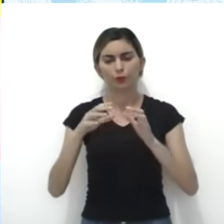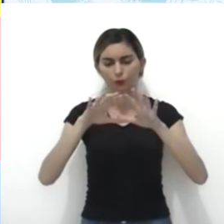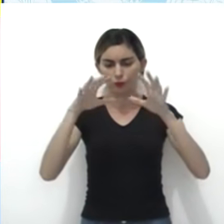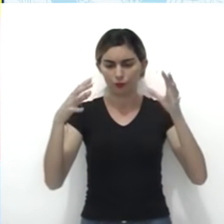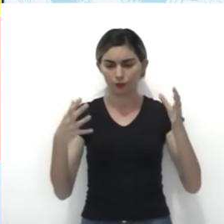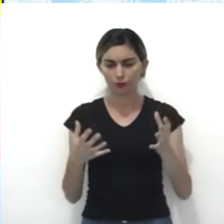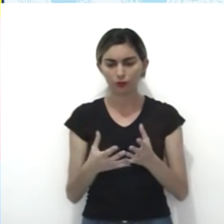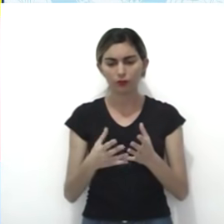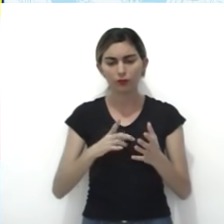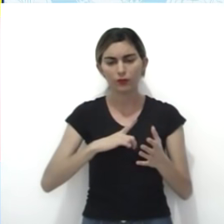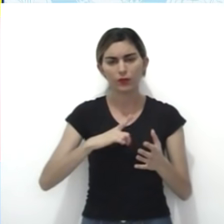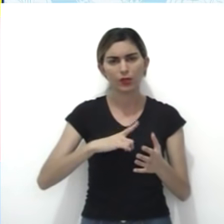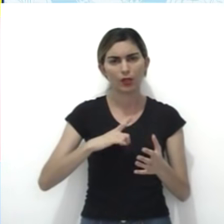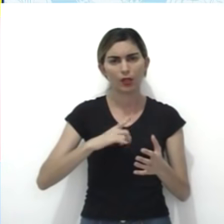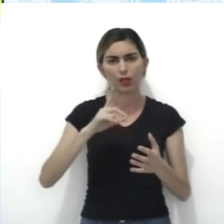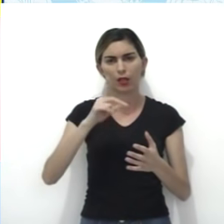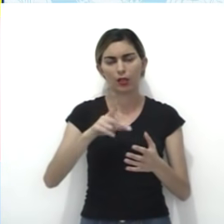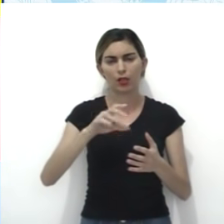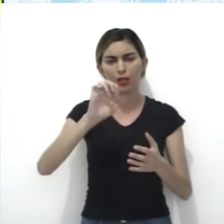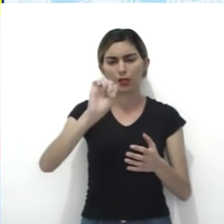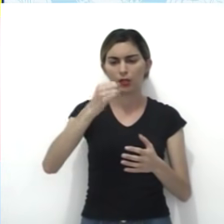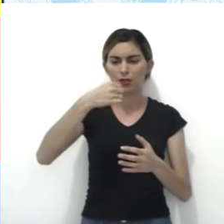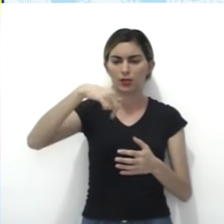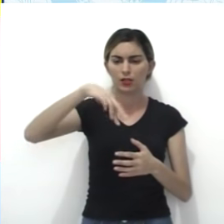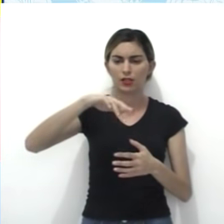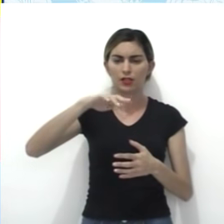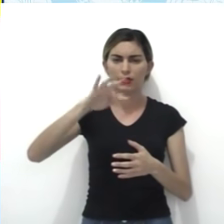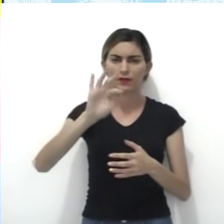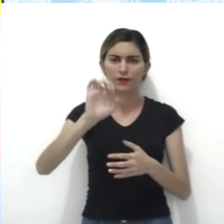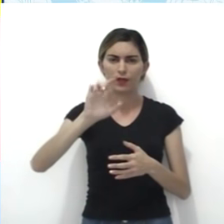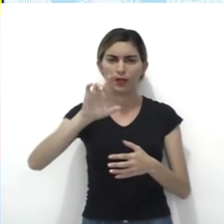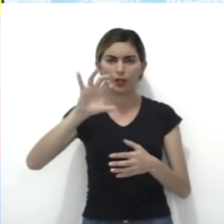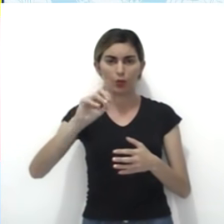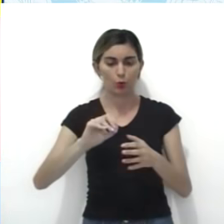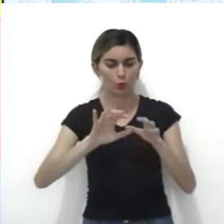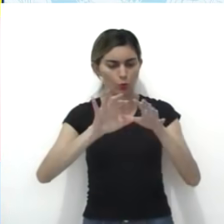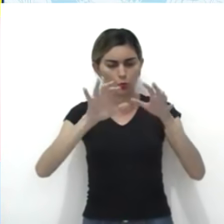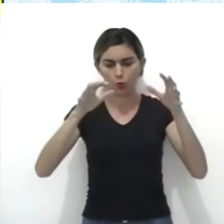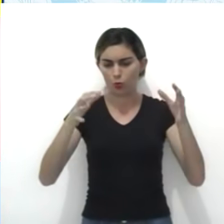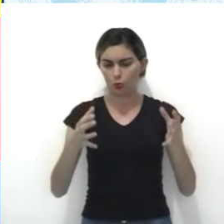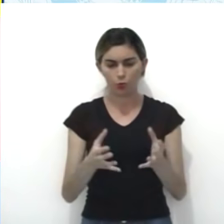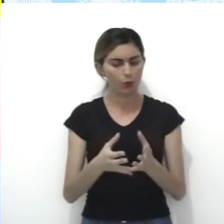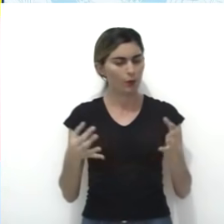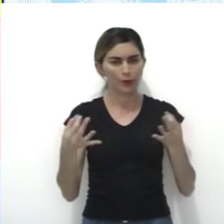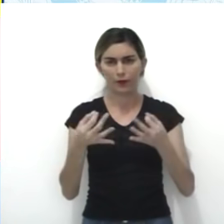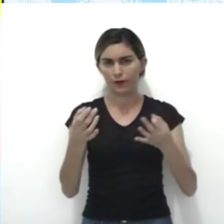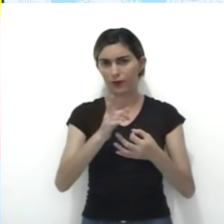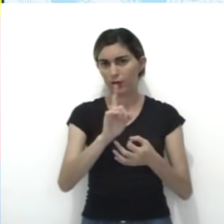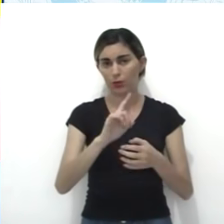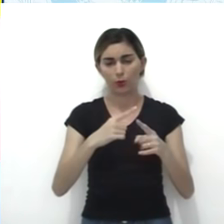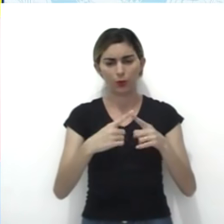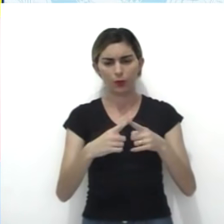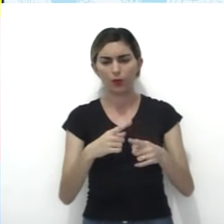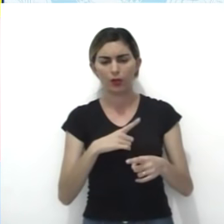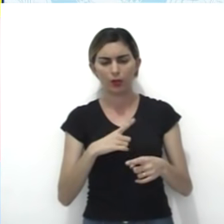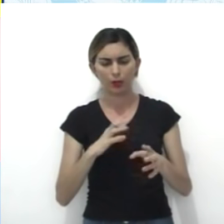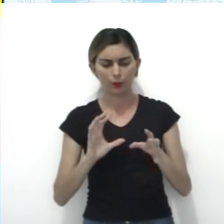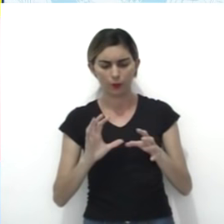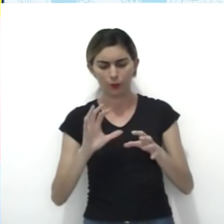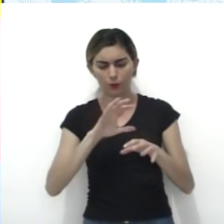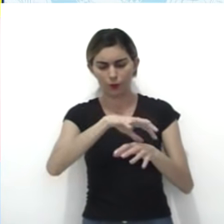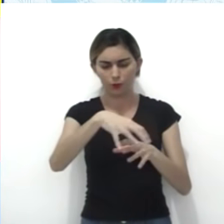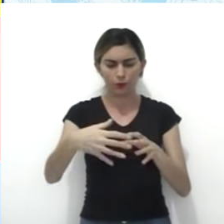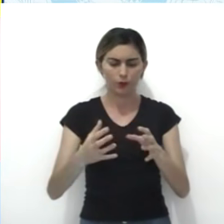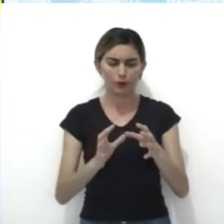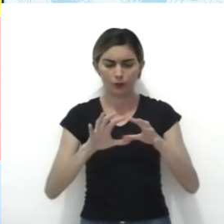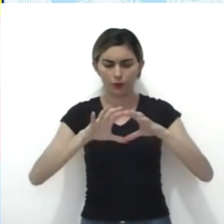que o planeta terra ele tem um formato esférico mas não é uma esfera perfeita porque tem